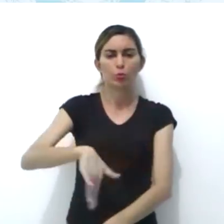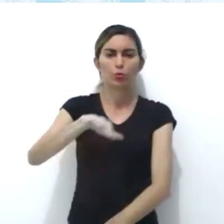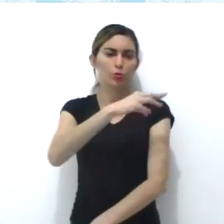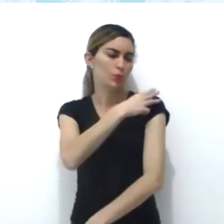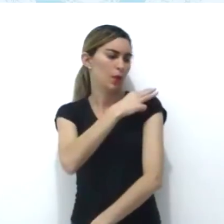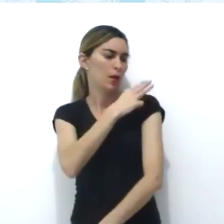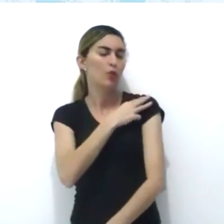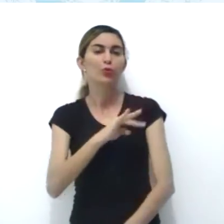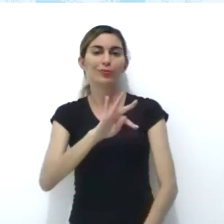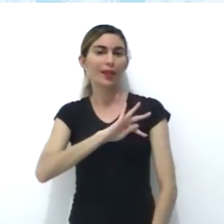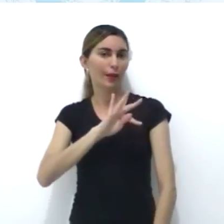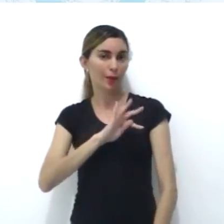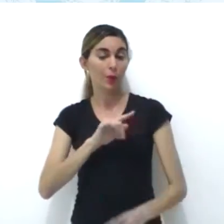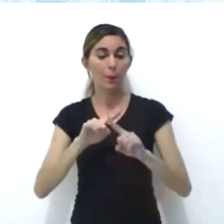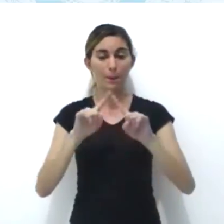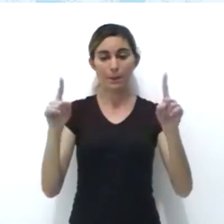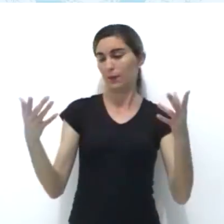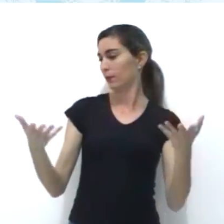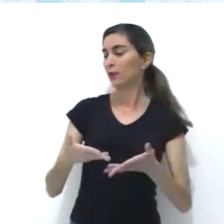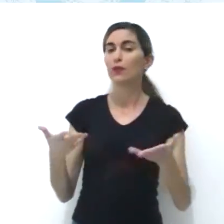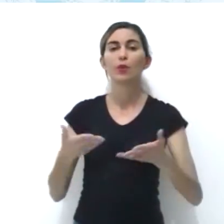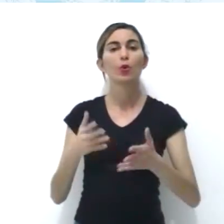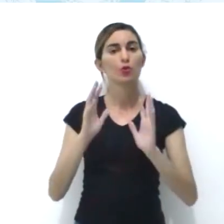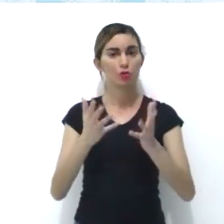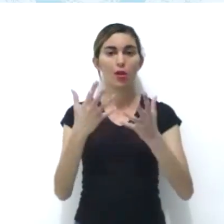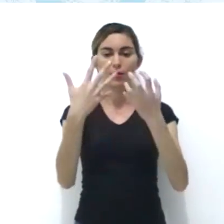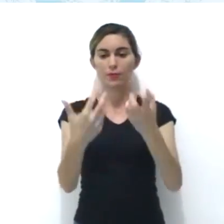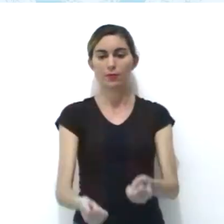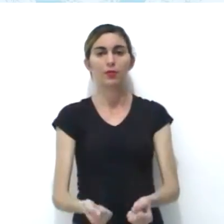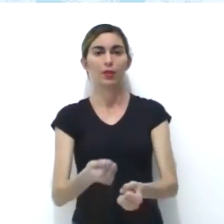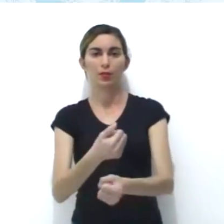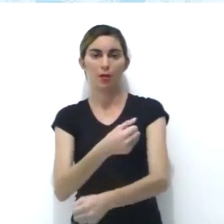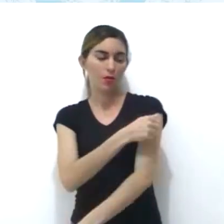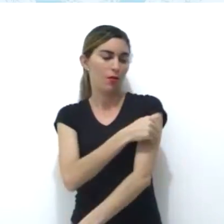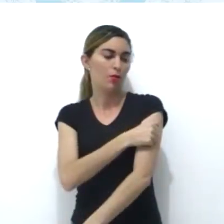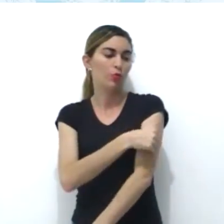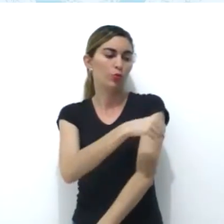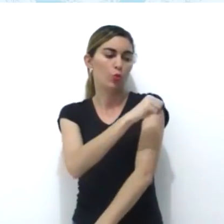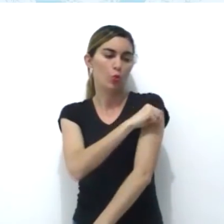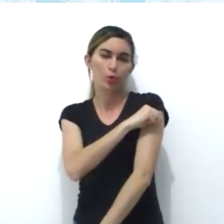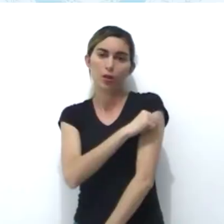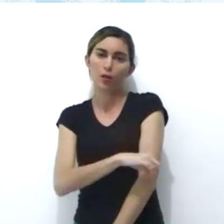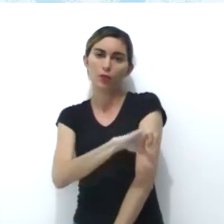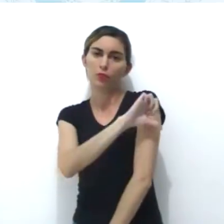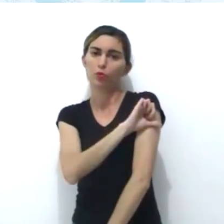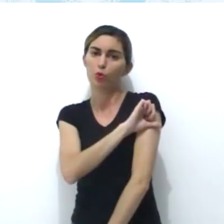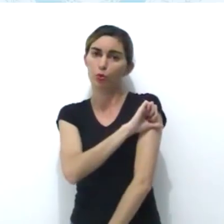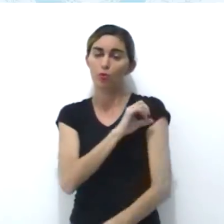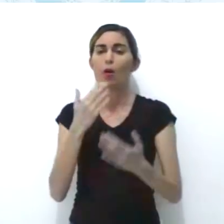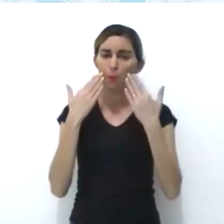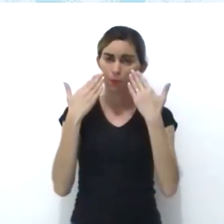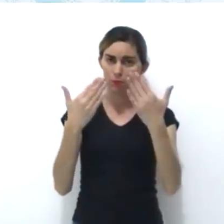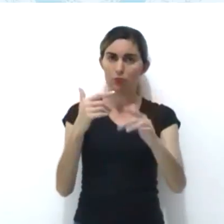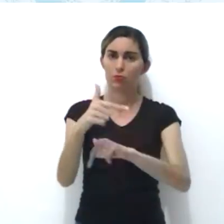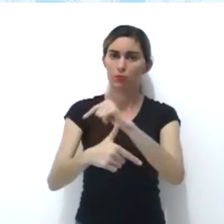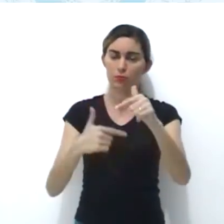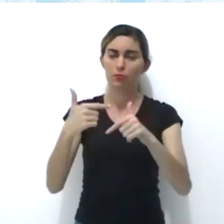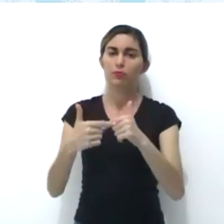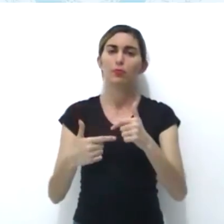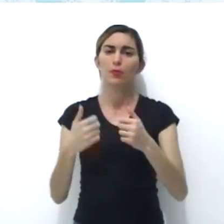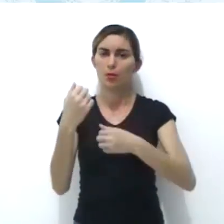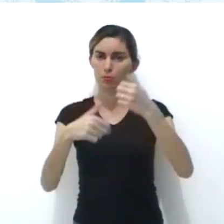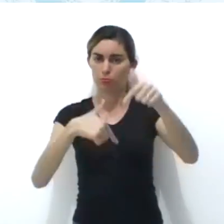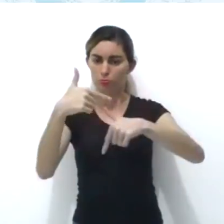médio e ensino técnico. Mas agora a FEBRACE já está recebendo alunos do 8º ano, do 9º ano, para apresentar